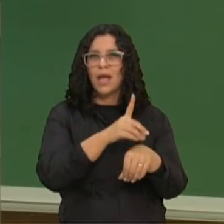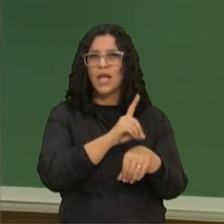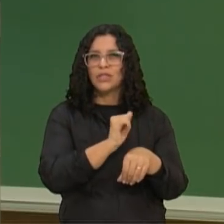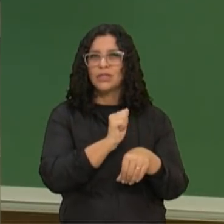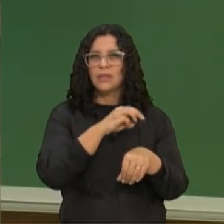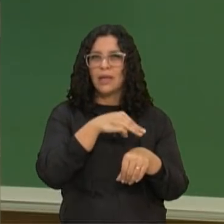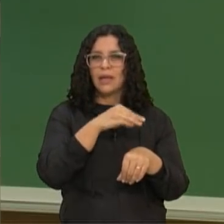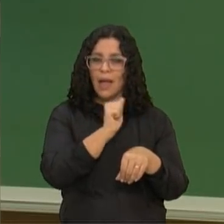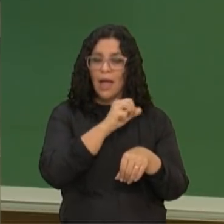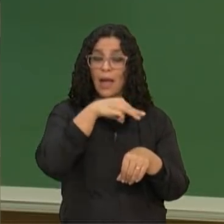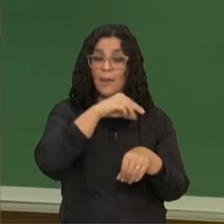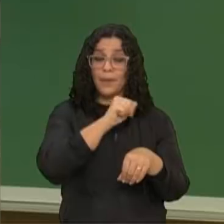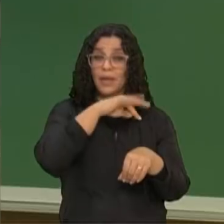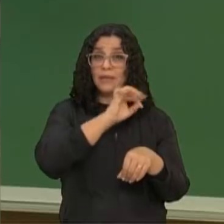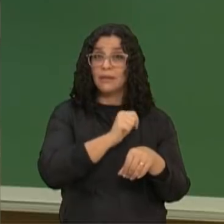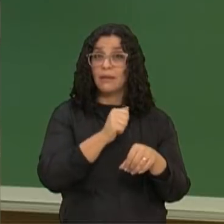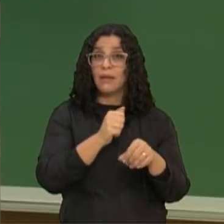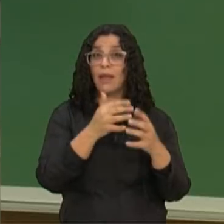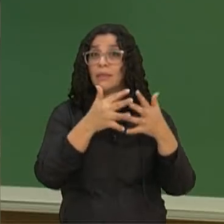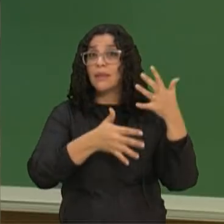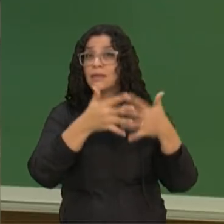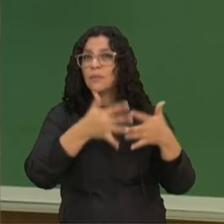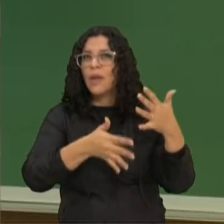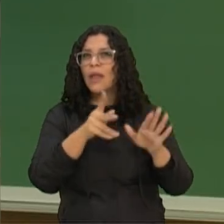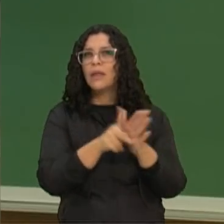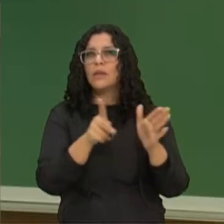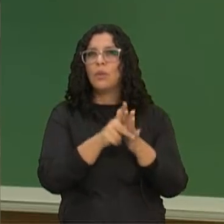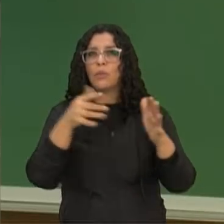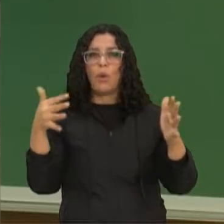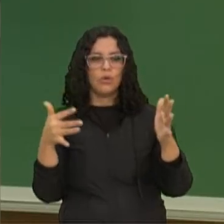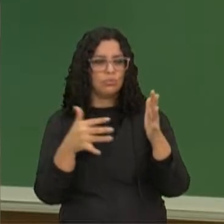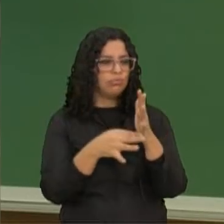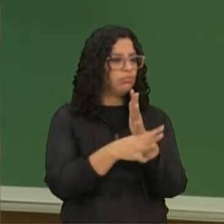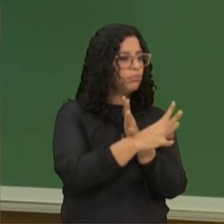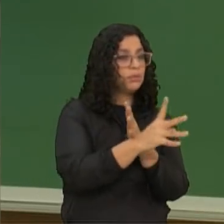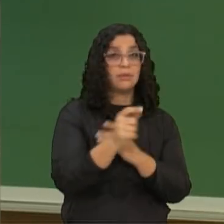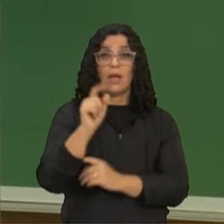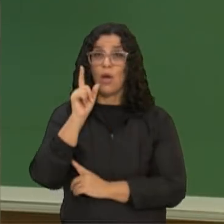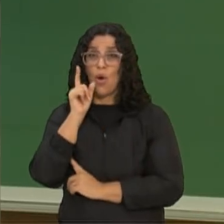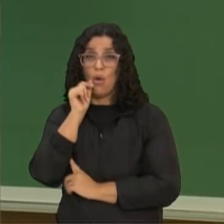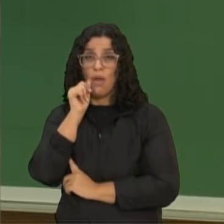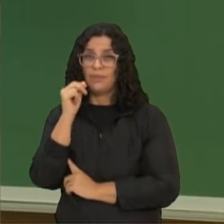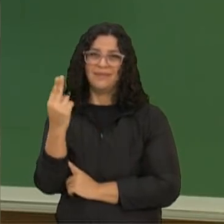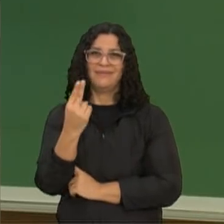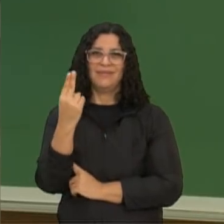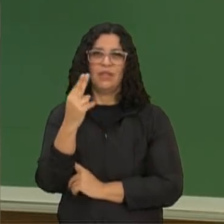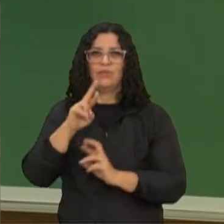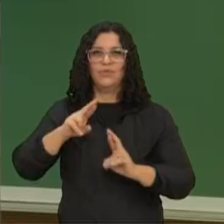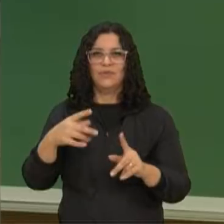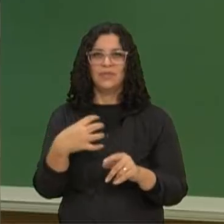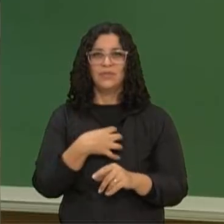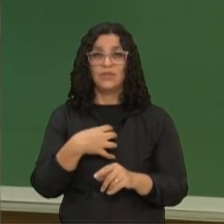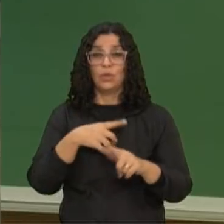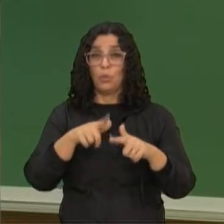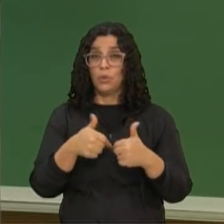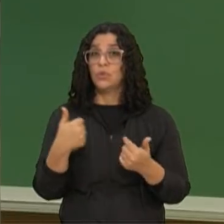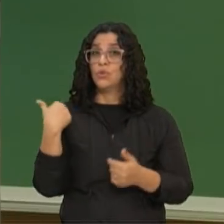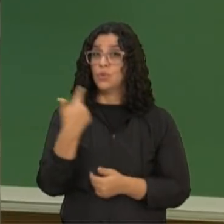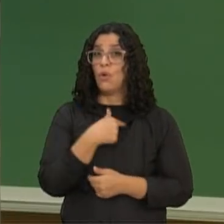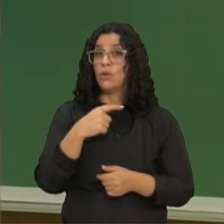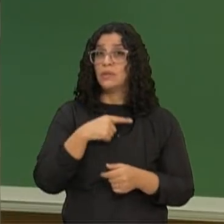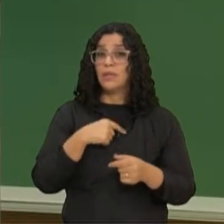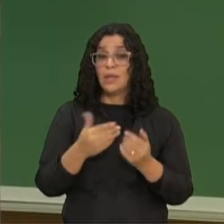ali transparente, então você consegue ter deslocamento da luz por intermédio dele, coisa que no grafite você não consegue. Então, apesar de ter